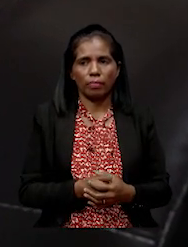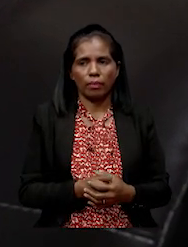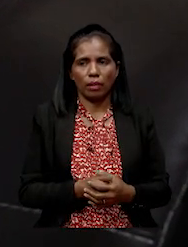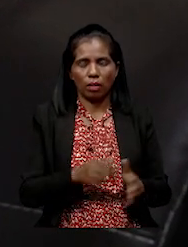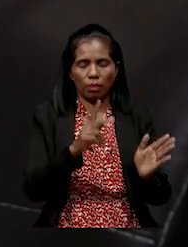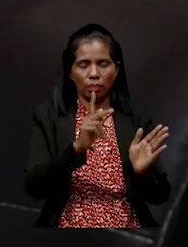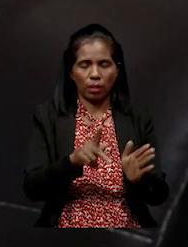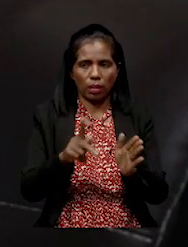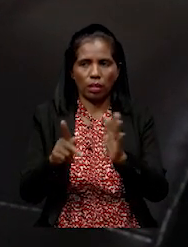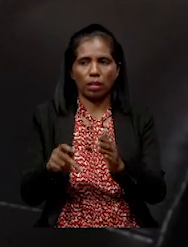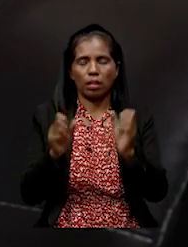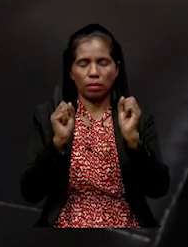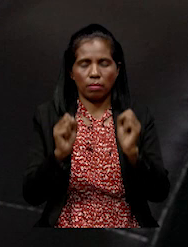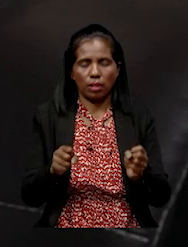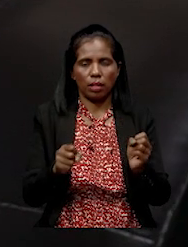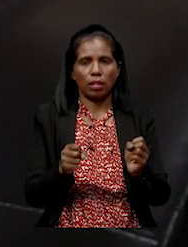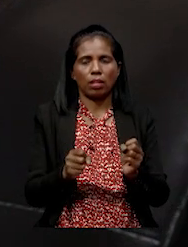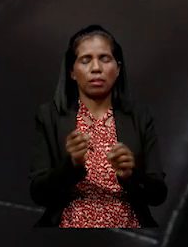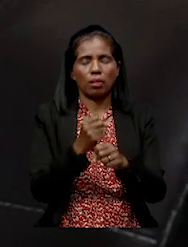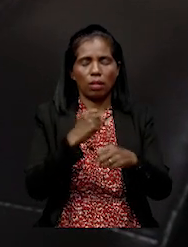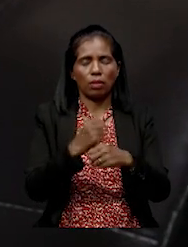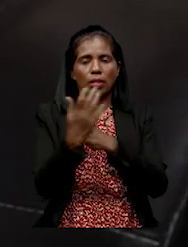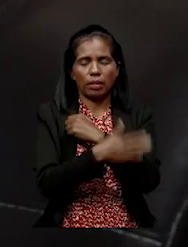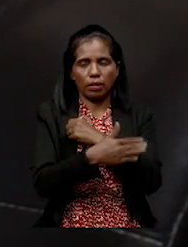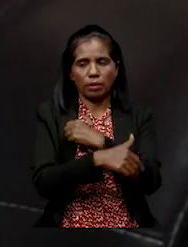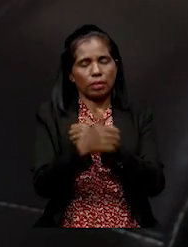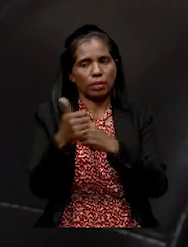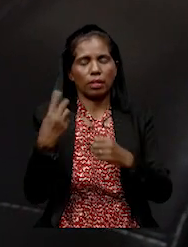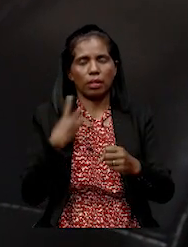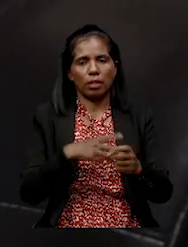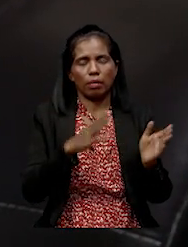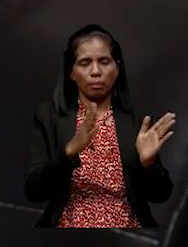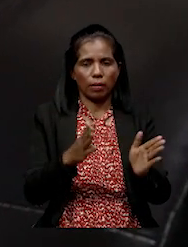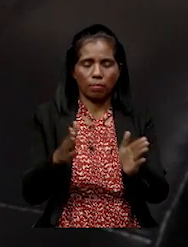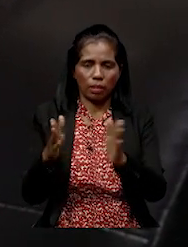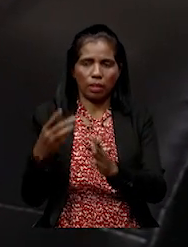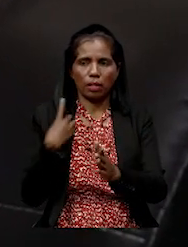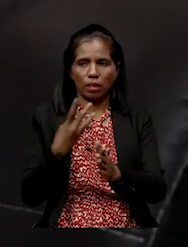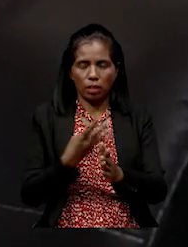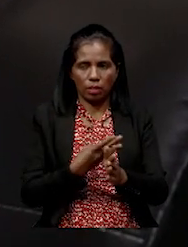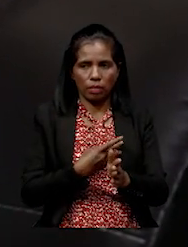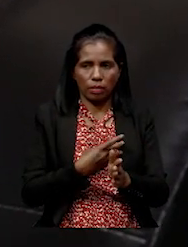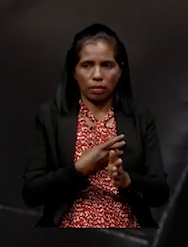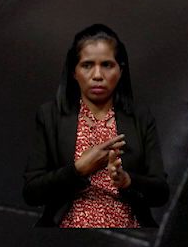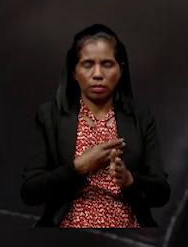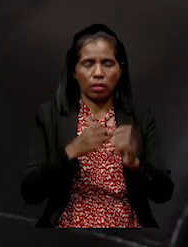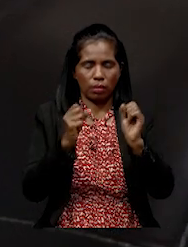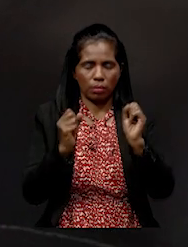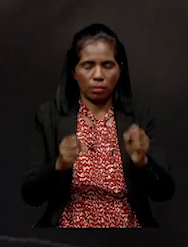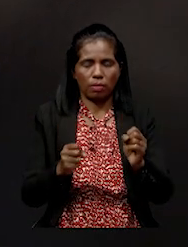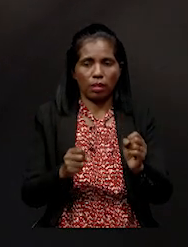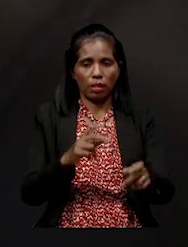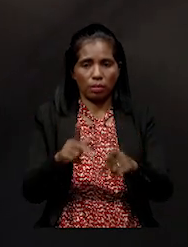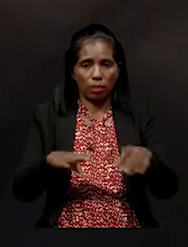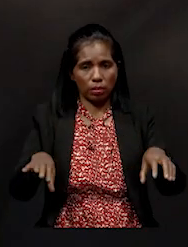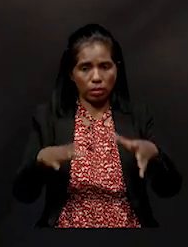plano para ho dihal comércio ho país sercelo, nomos ita prepara ita nia recursos humanos, nomos ita